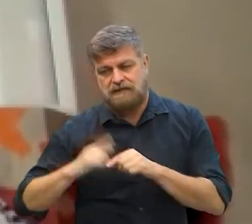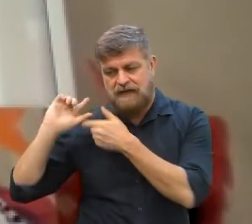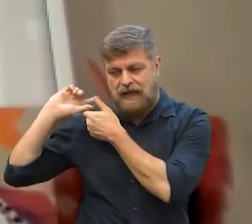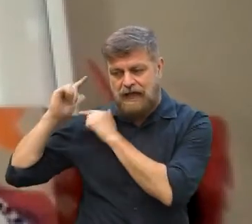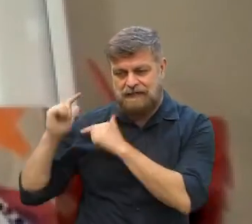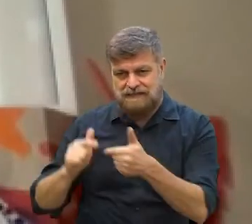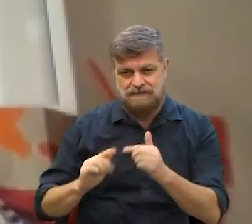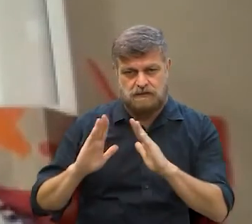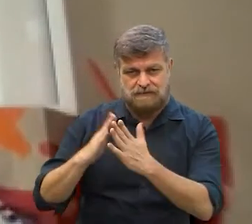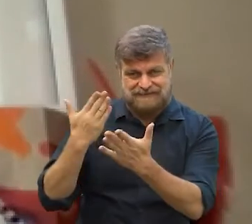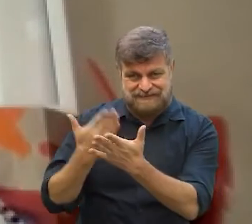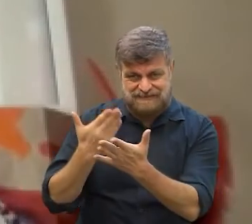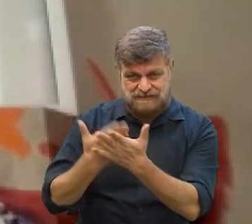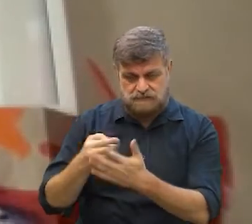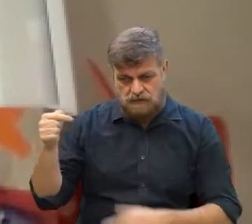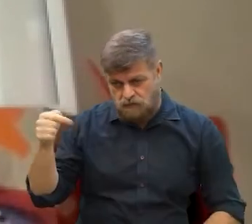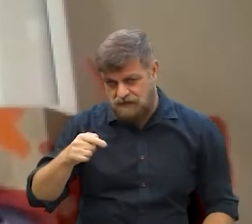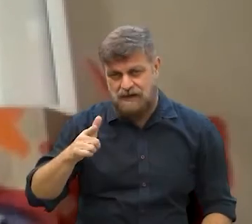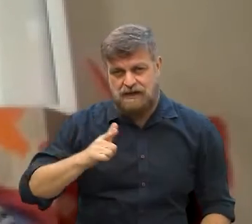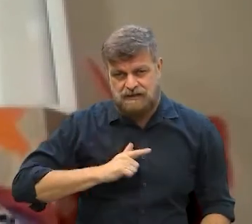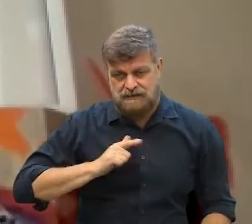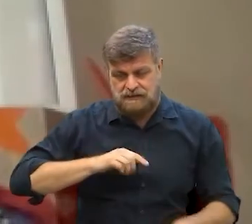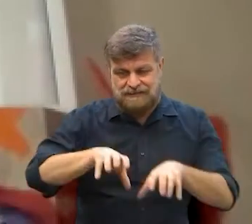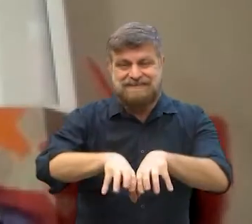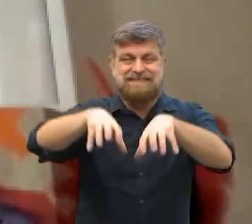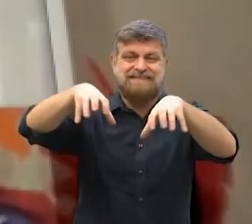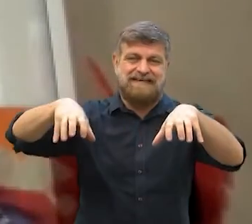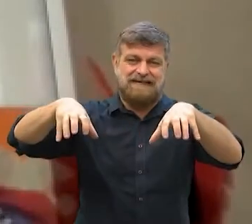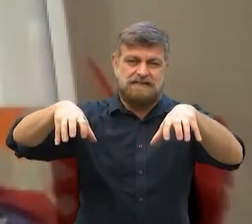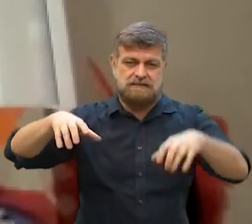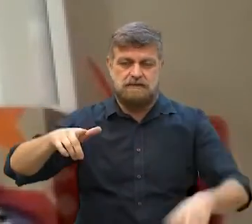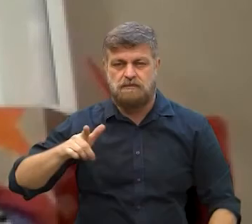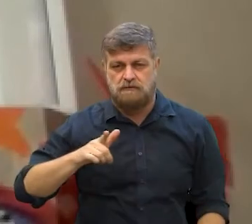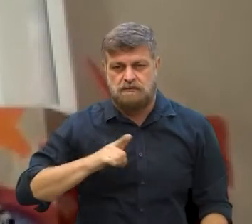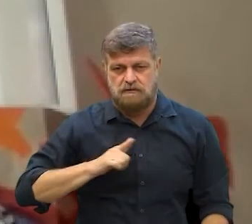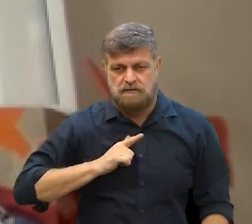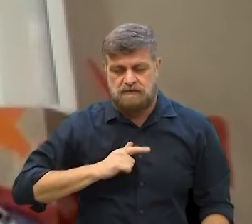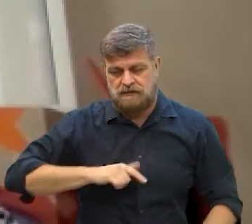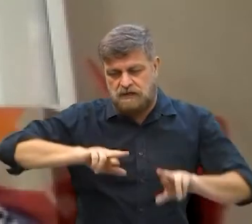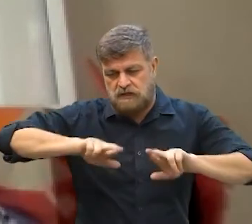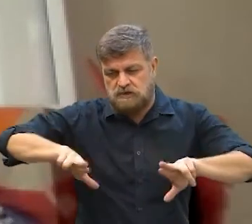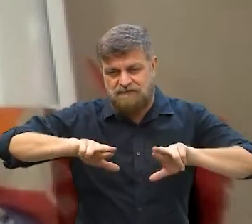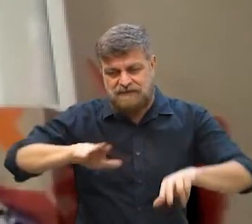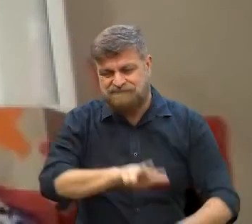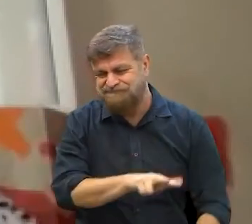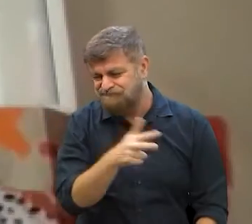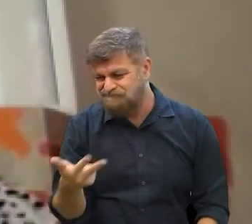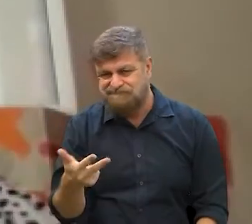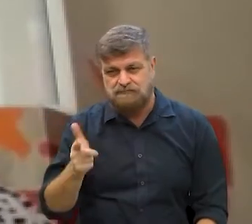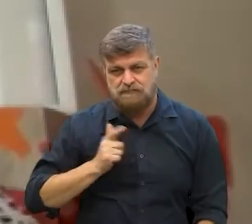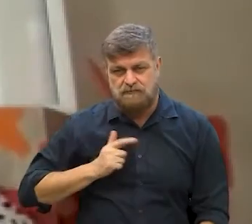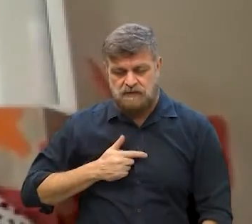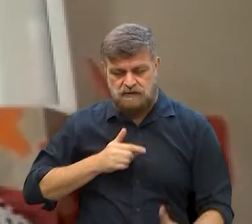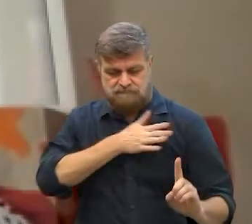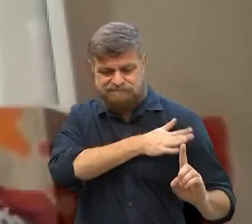tradição das escolas é uma tradição de segregação, de diferenciação, de discriminação